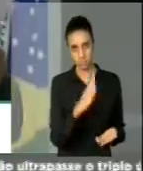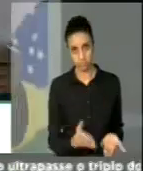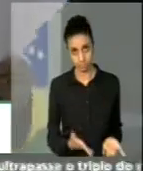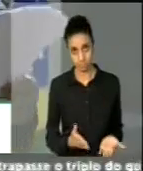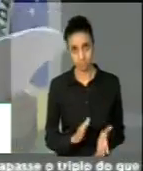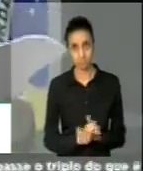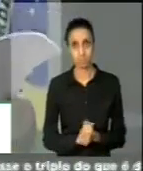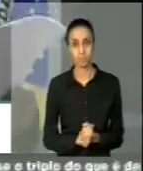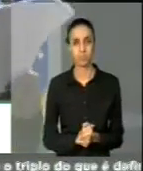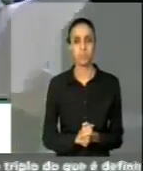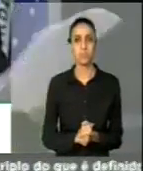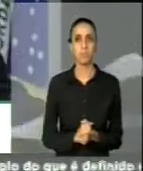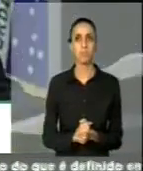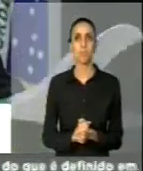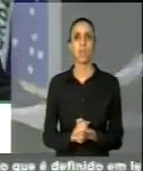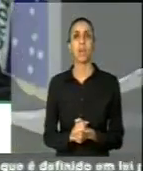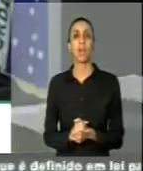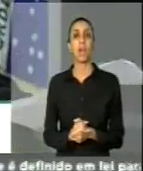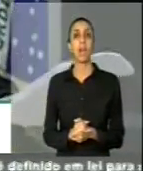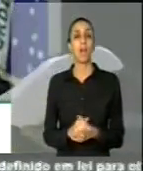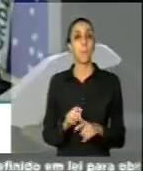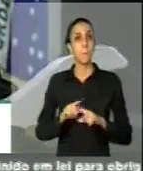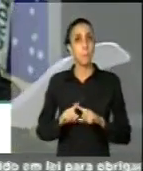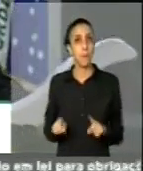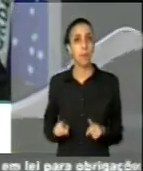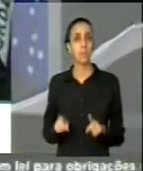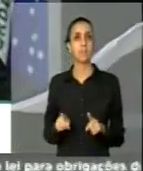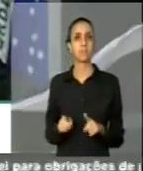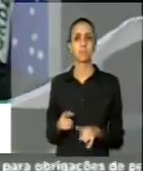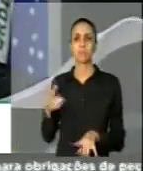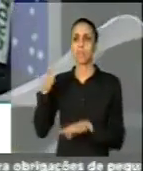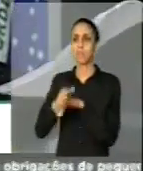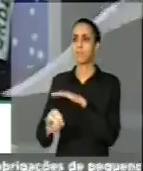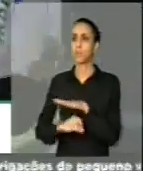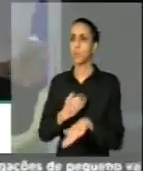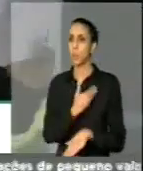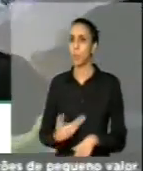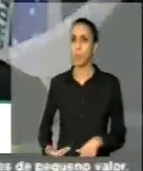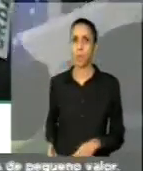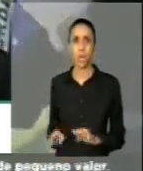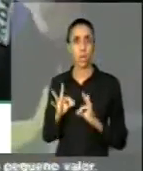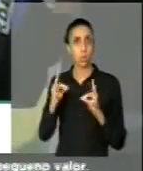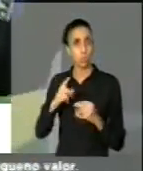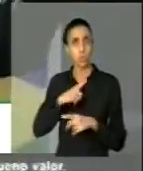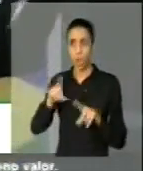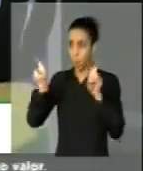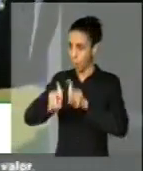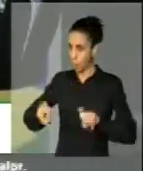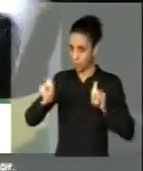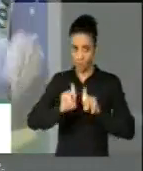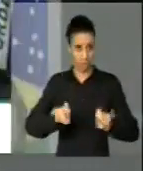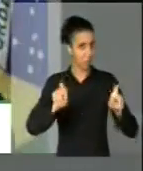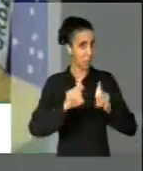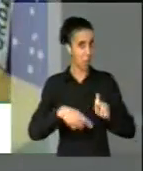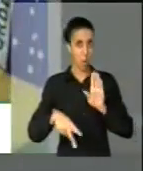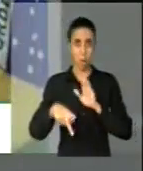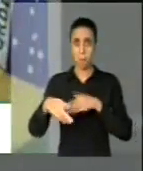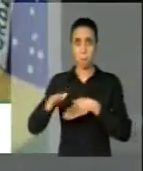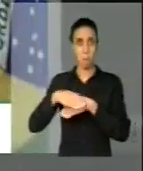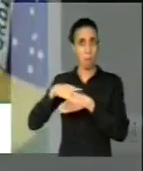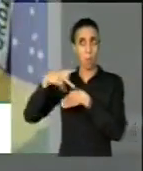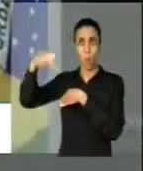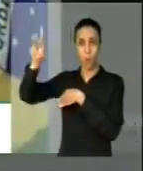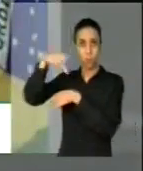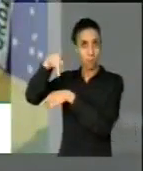você entrava nas estatais, todos tinham seus computadores, vamos dizer assim, importados, né? Porque